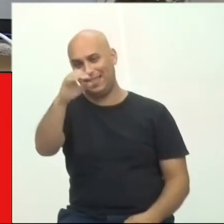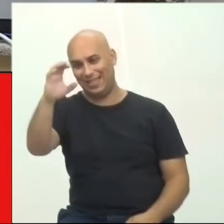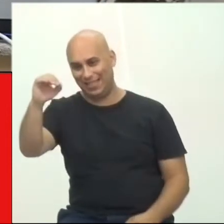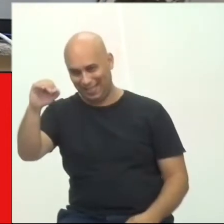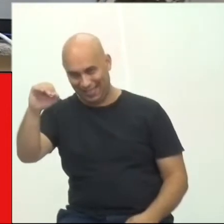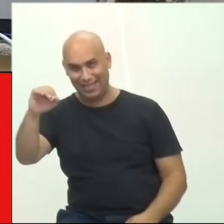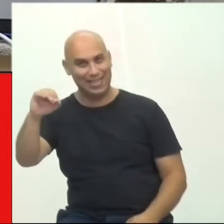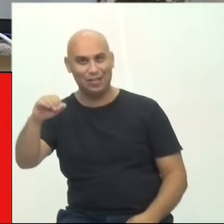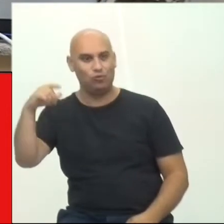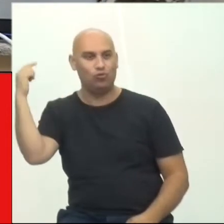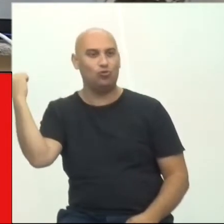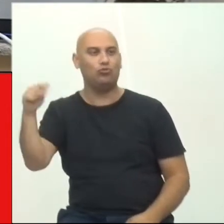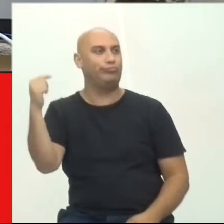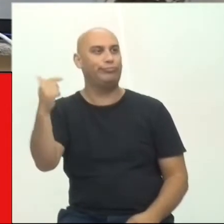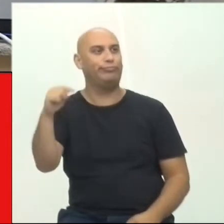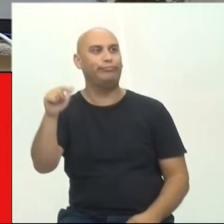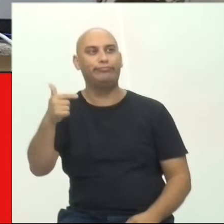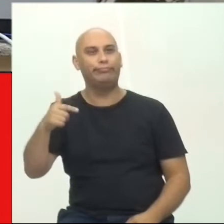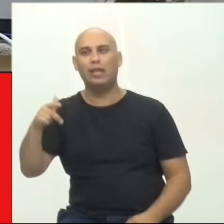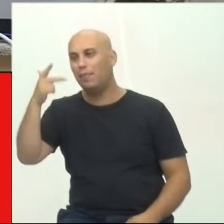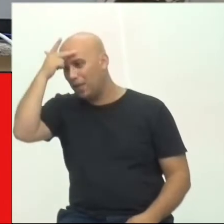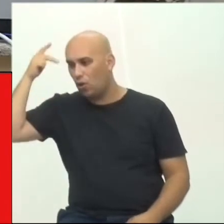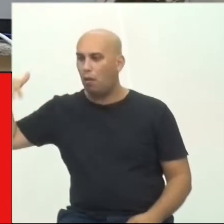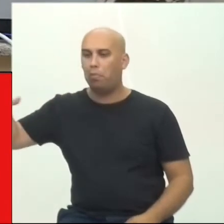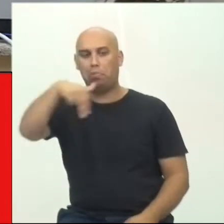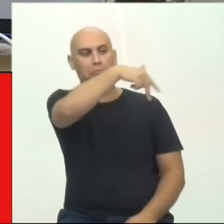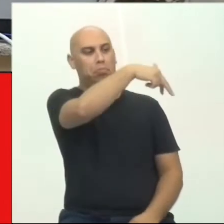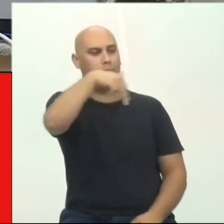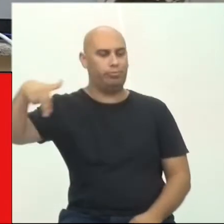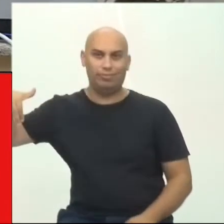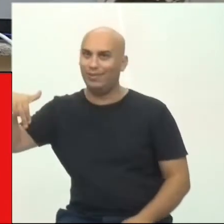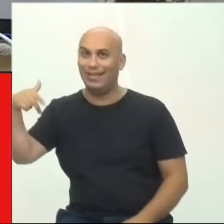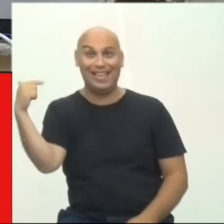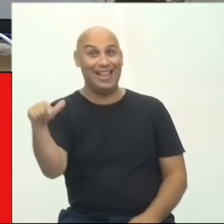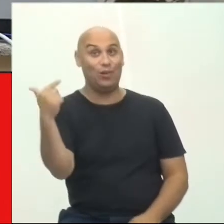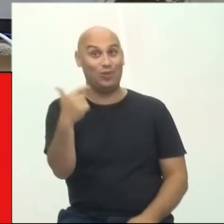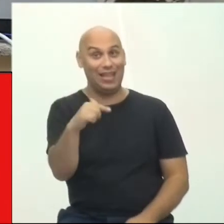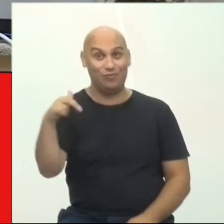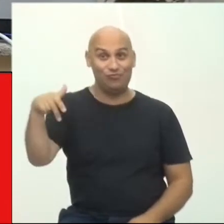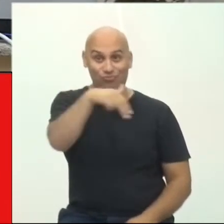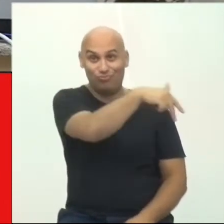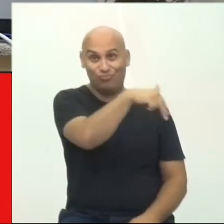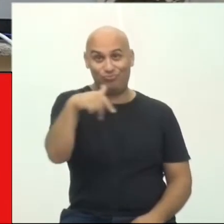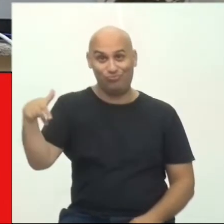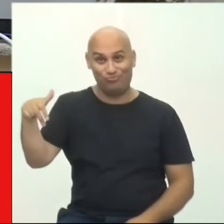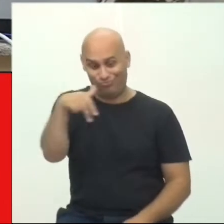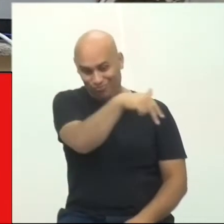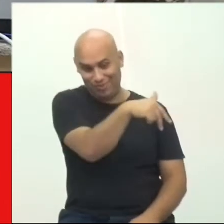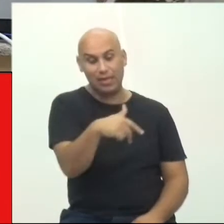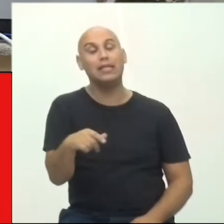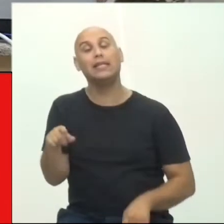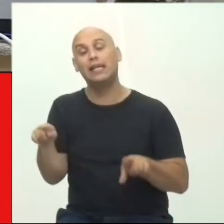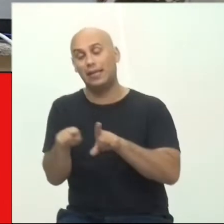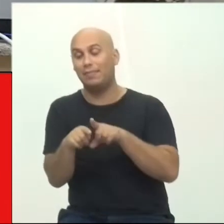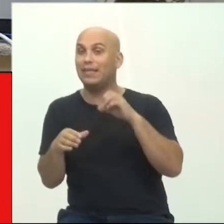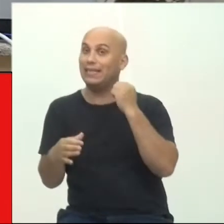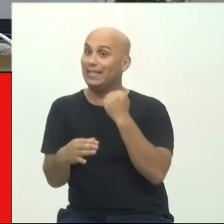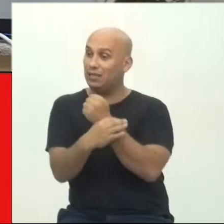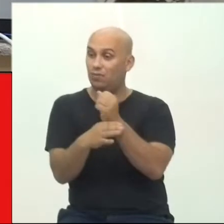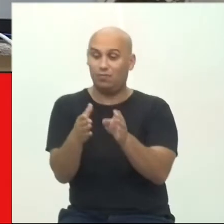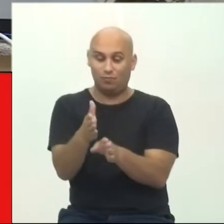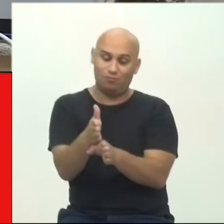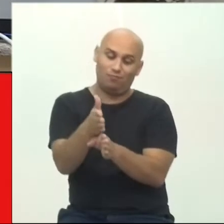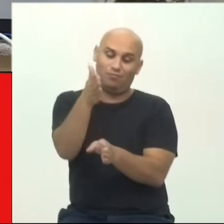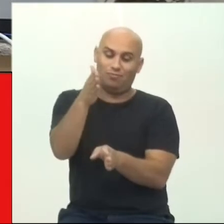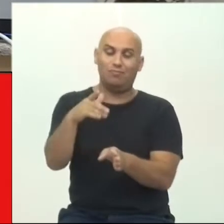pedestre, ou entra a bicicleta, e aí se percorre um pouco em segurança, com barreiras, aí sim,